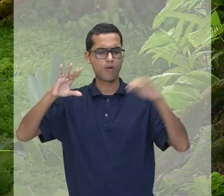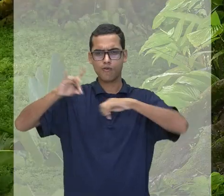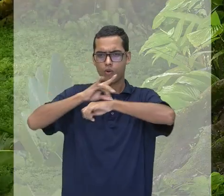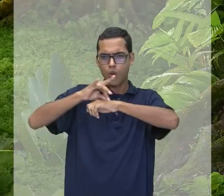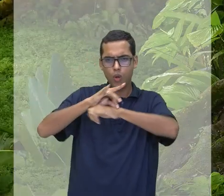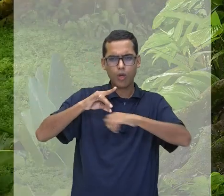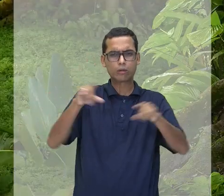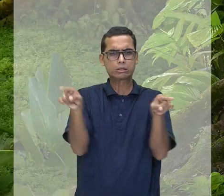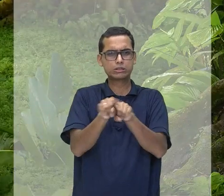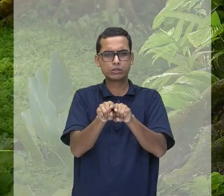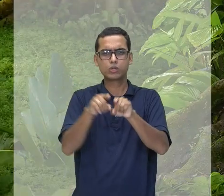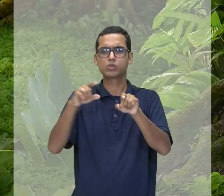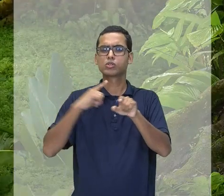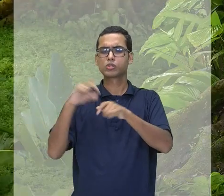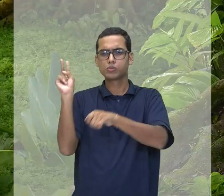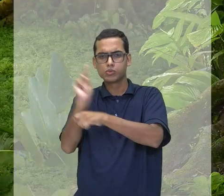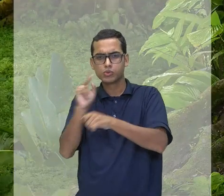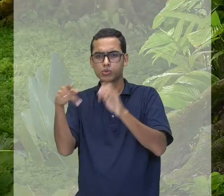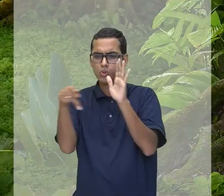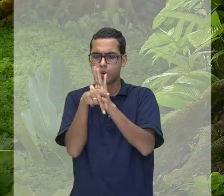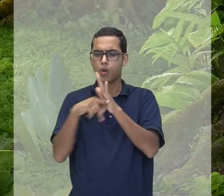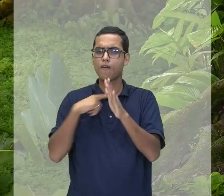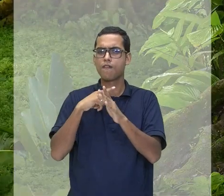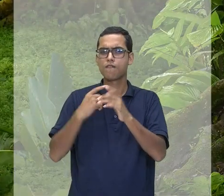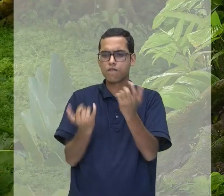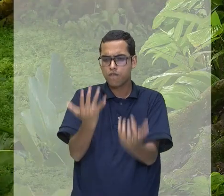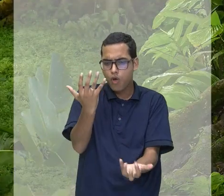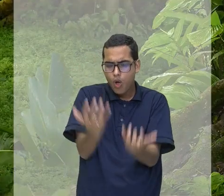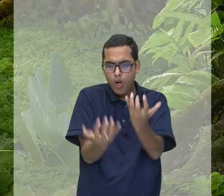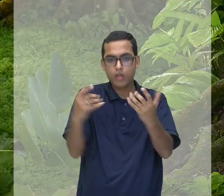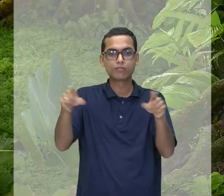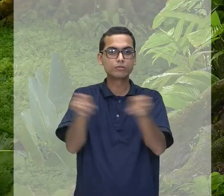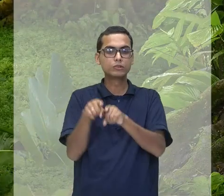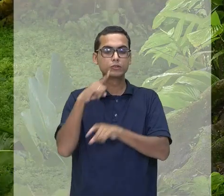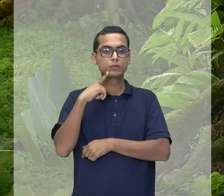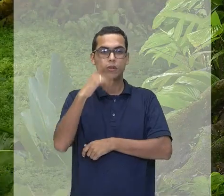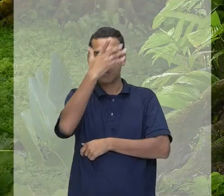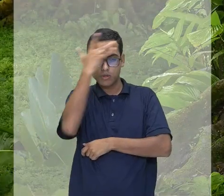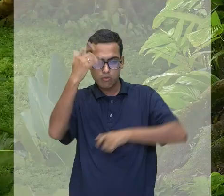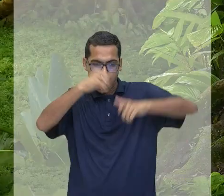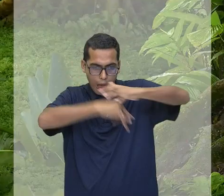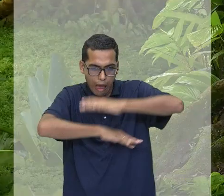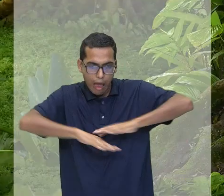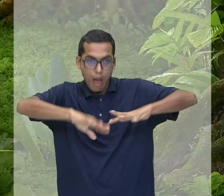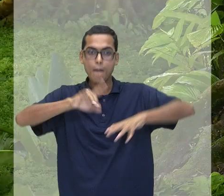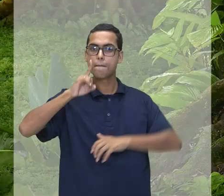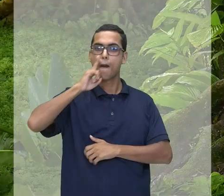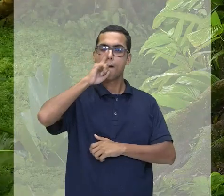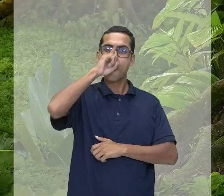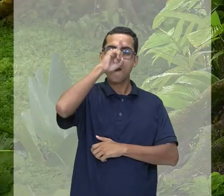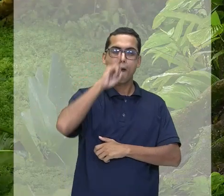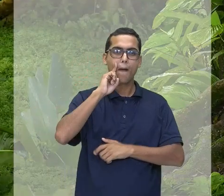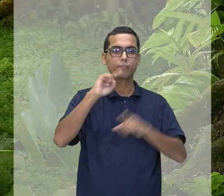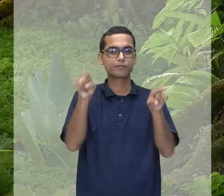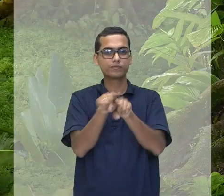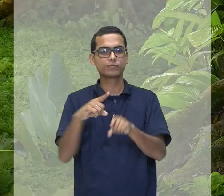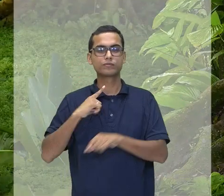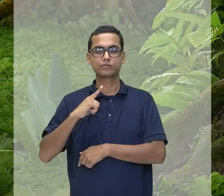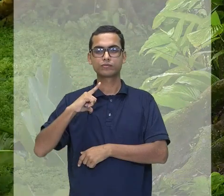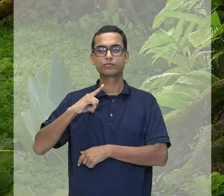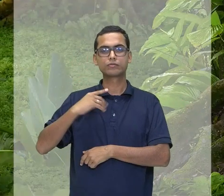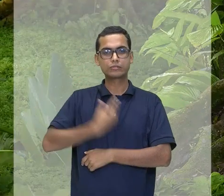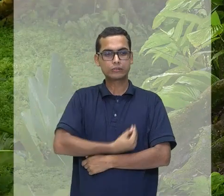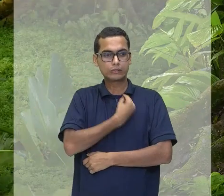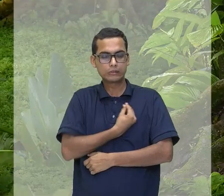um perigoso feiticeiro. A partir daí, ele vive uma aventura fabulosa, povoada por